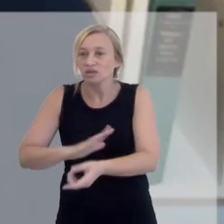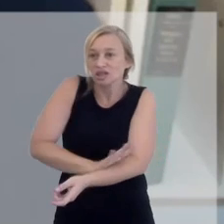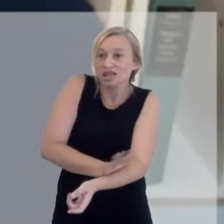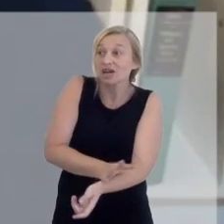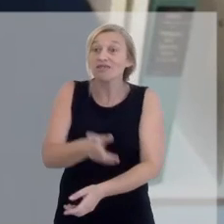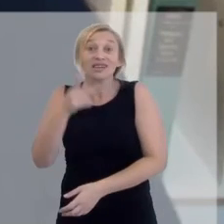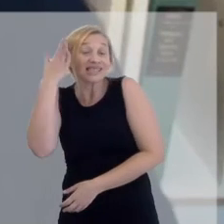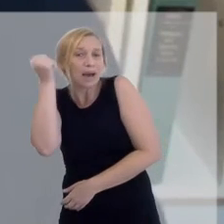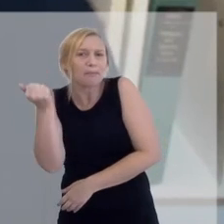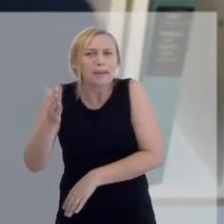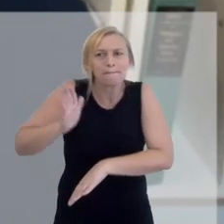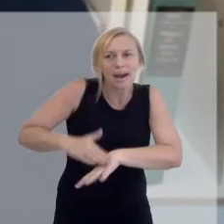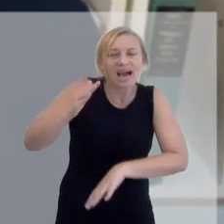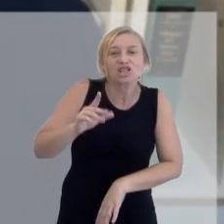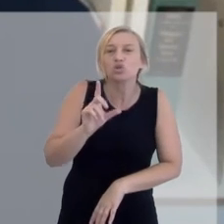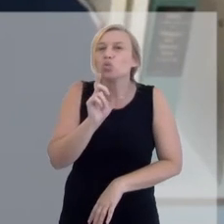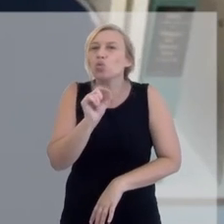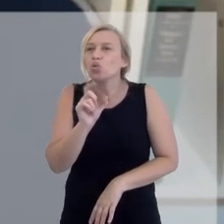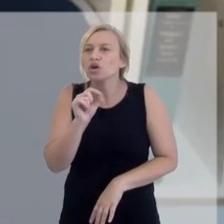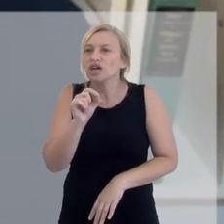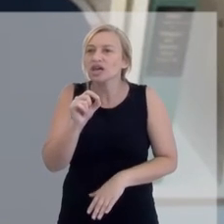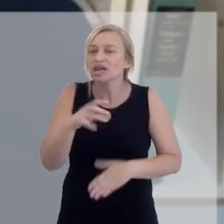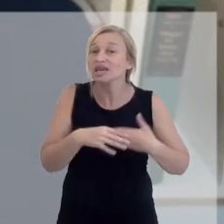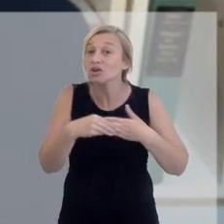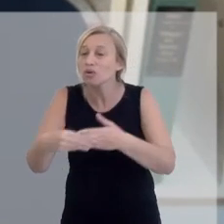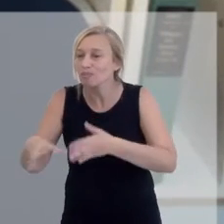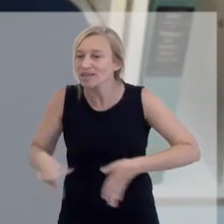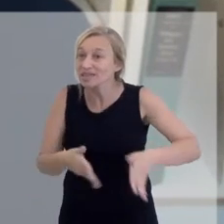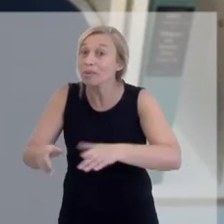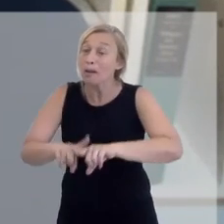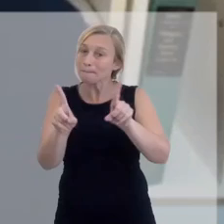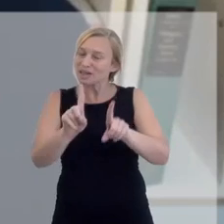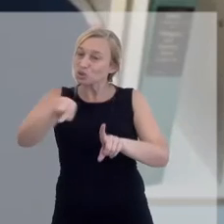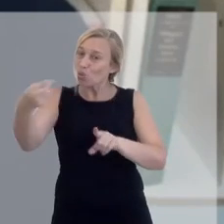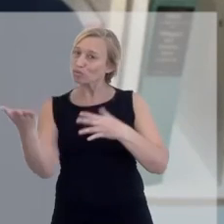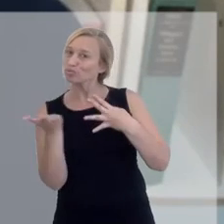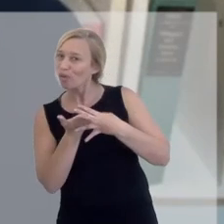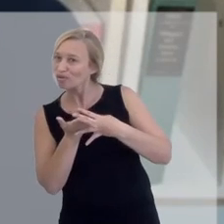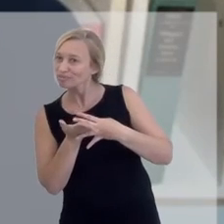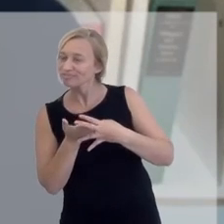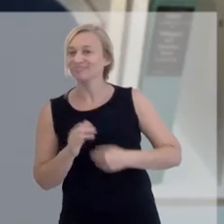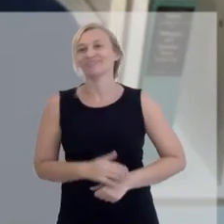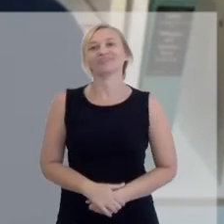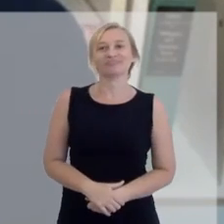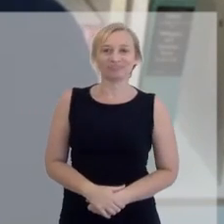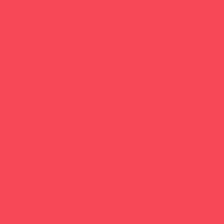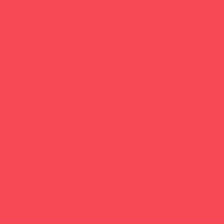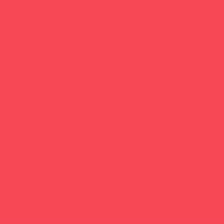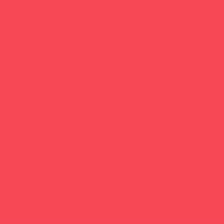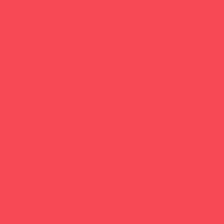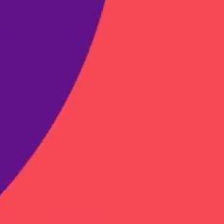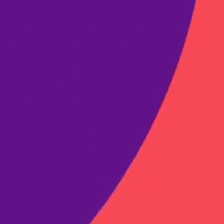Nós vamos querer saber mais sobre o que a levou por esse caminho, mas no próximo bloco.